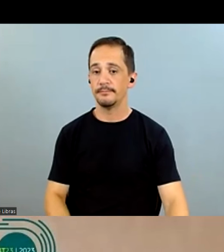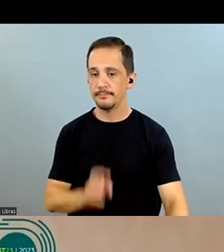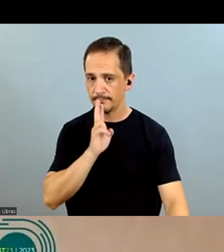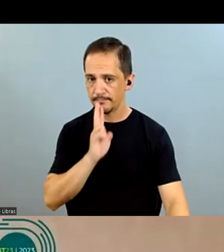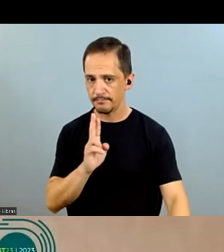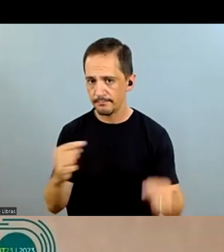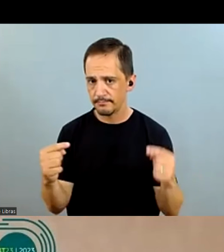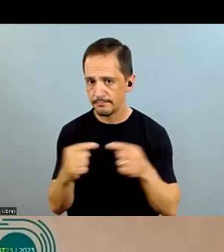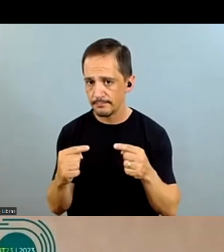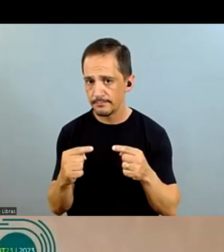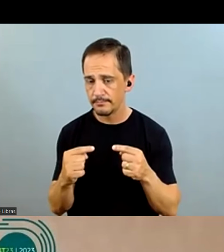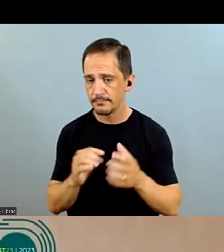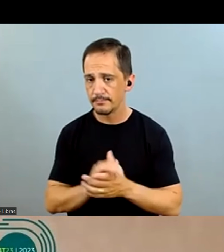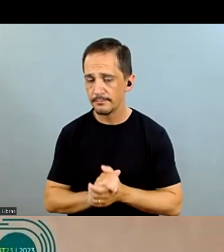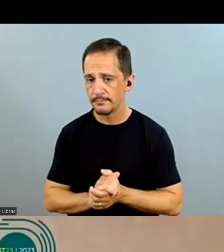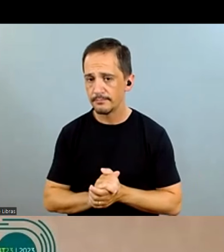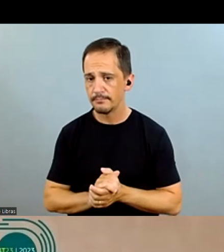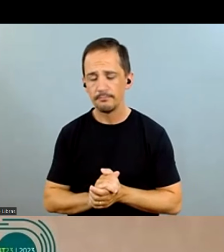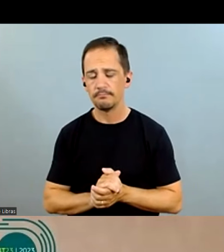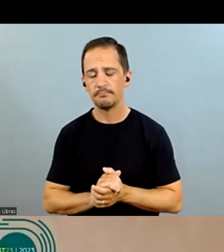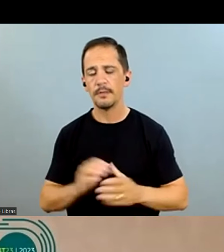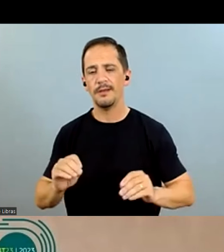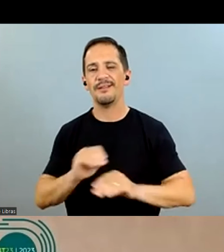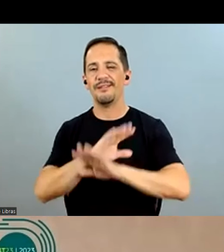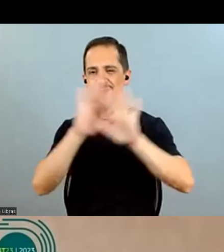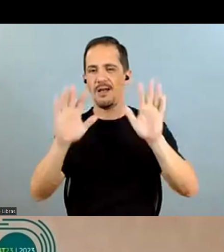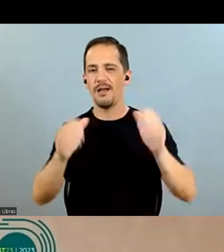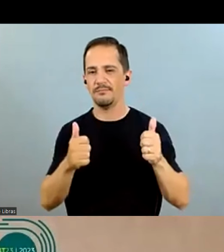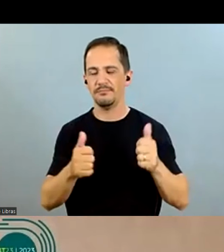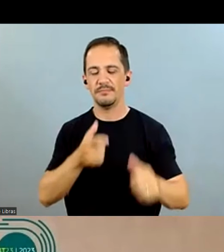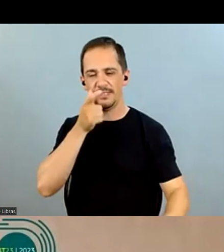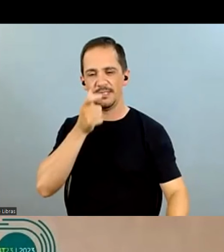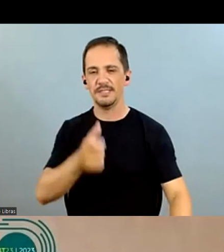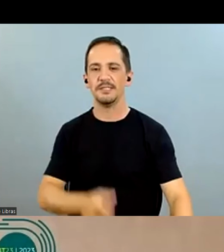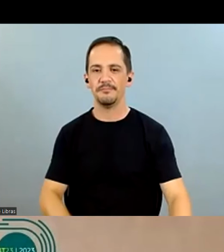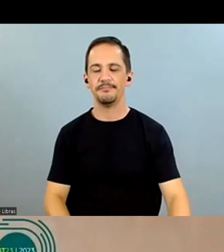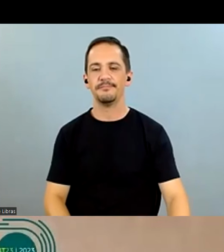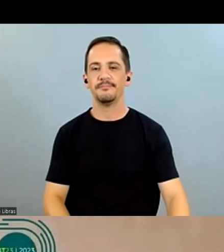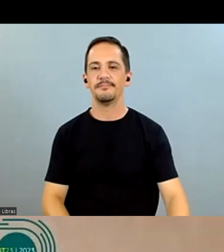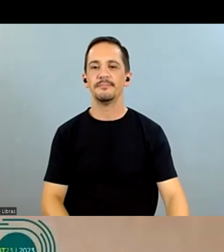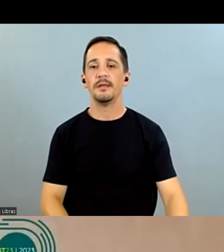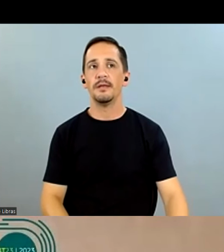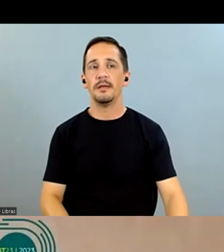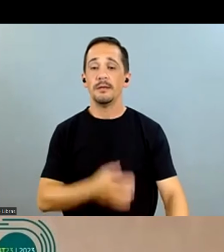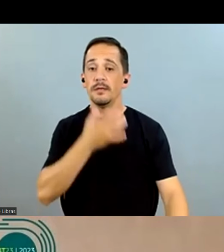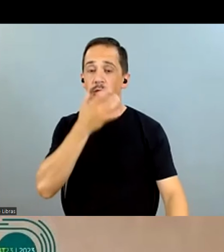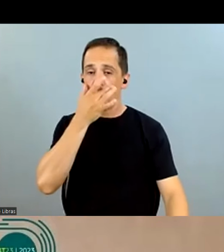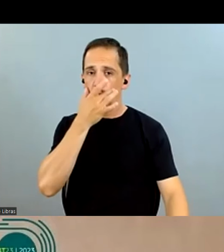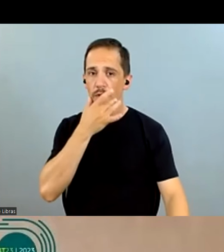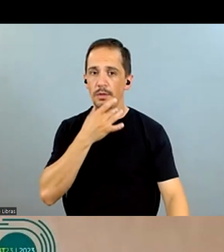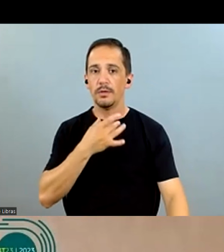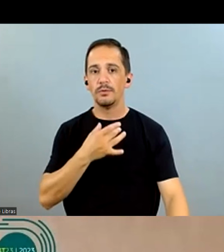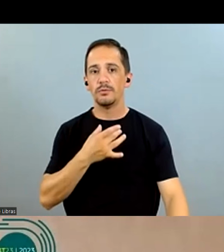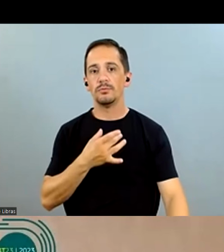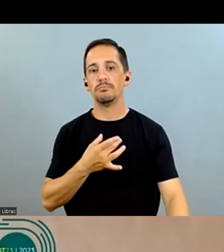adicional não ficou super Claro S acho foi super interessante tuas tuas colocações acho que talvez se você pudesse me permitir